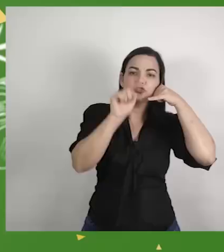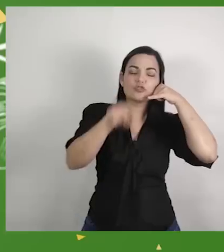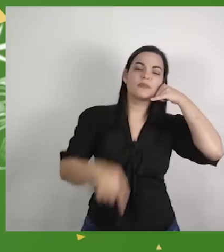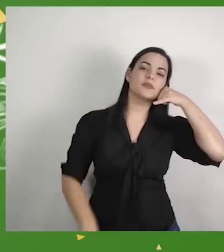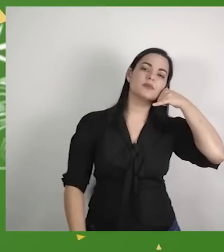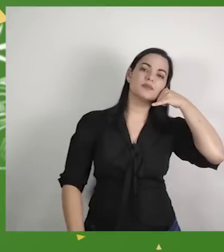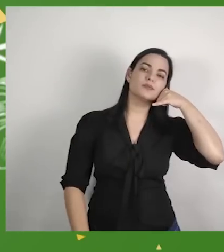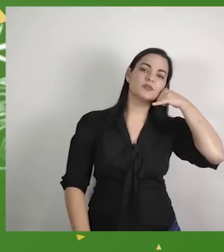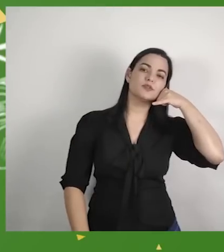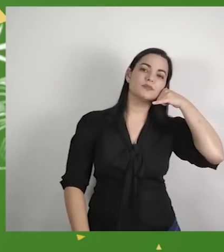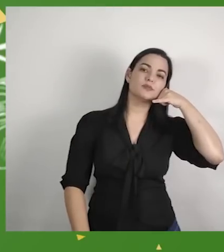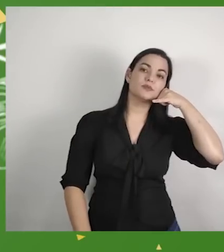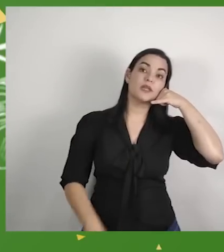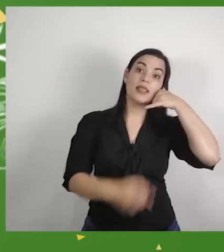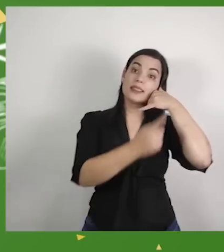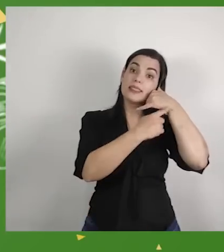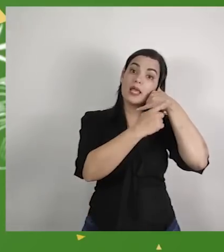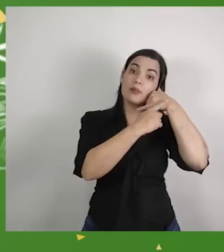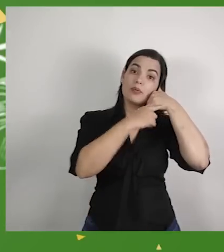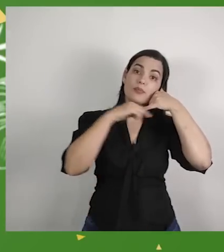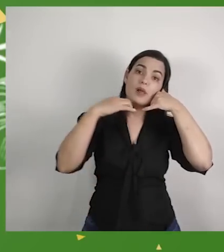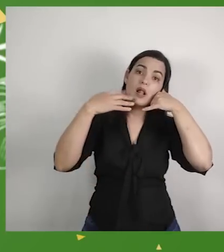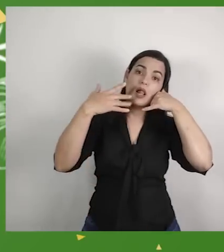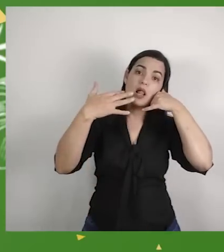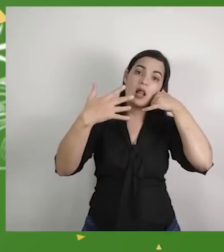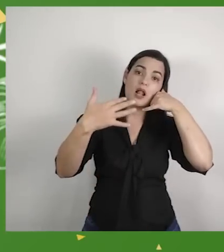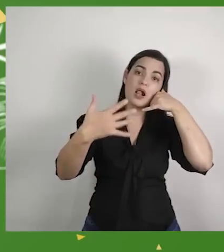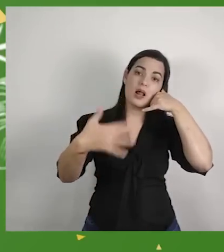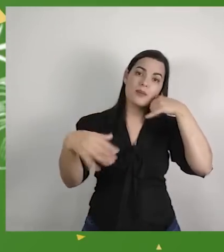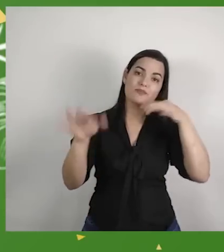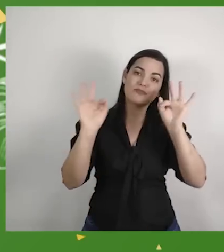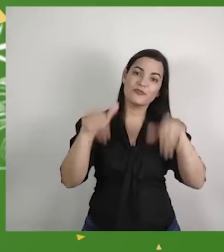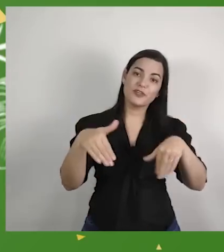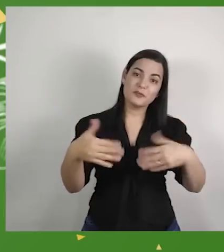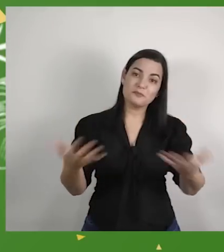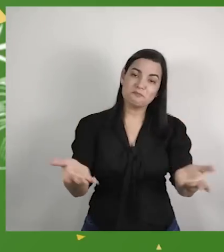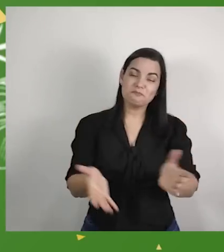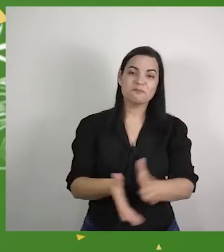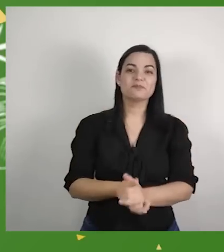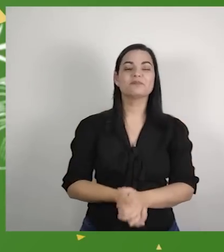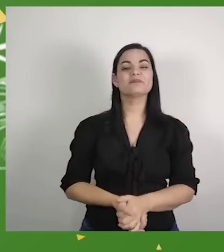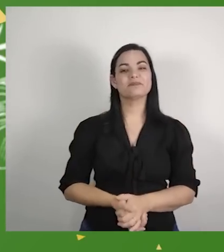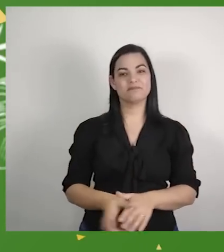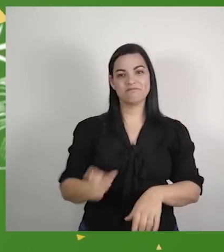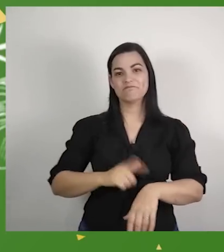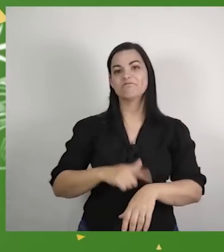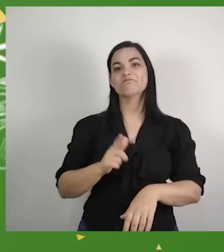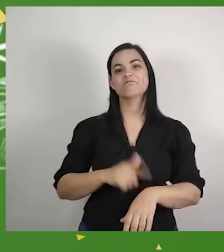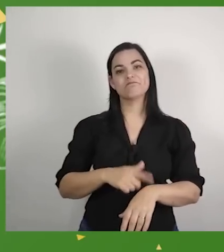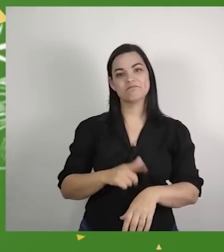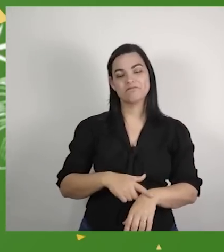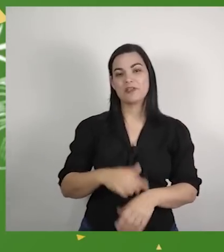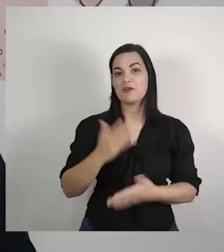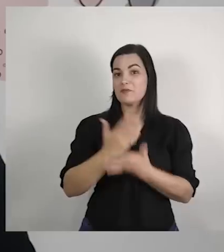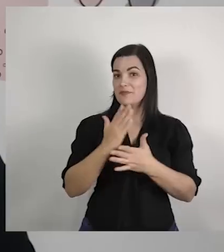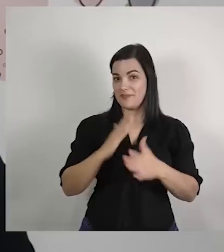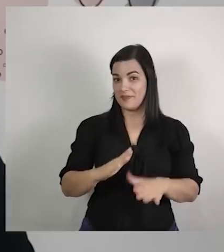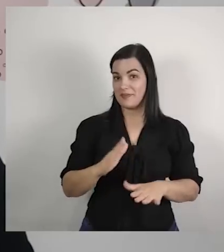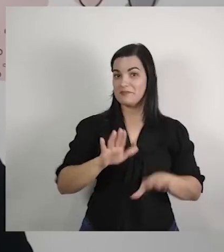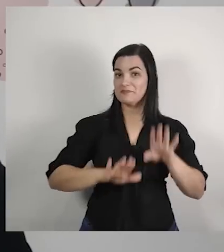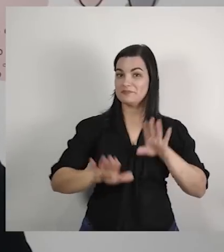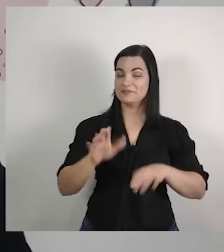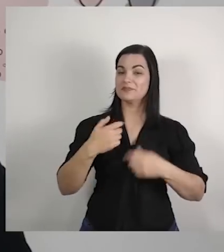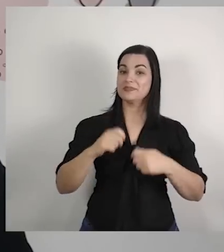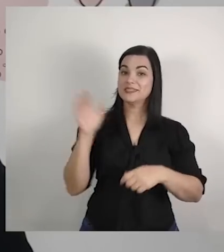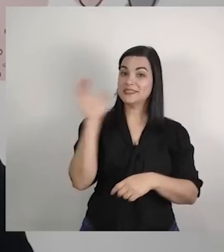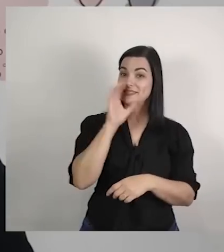colocava o cartão no telefone público, discava o número da pessoa e tinha o tempo lá pré-determinado para